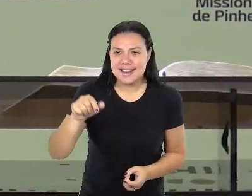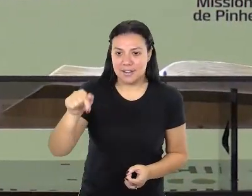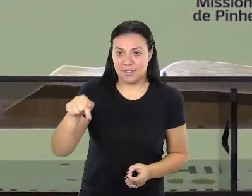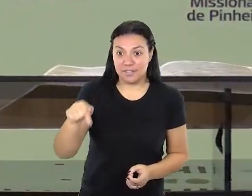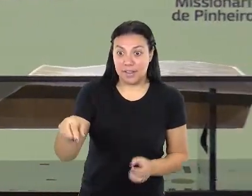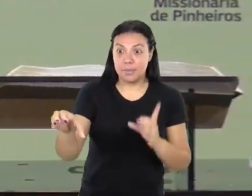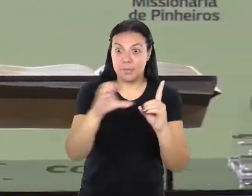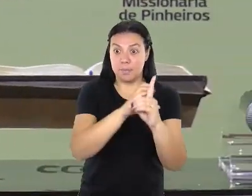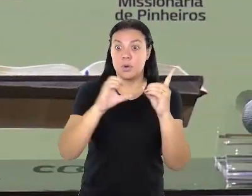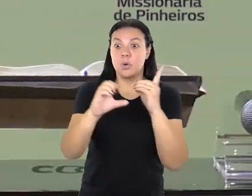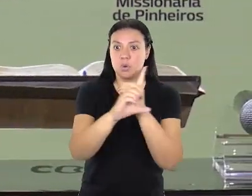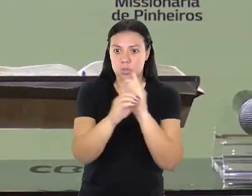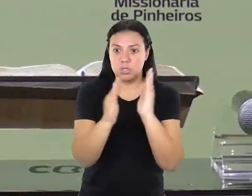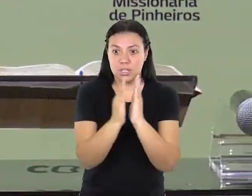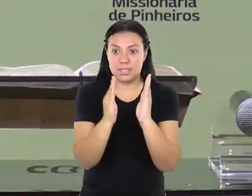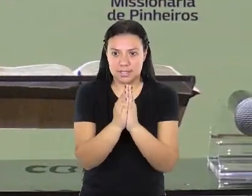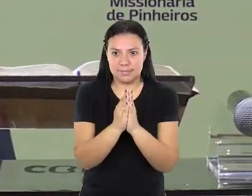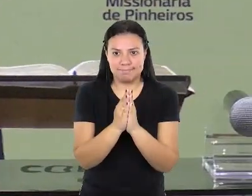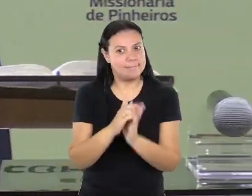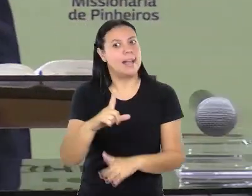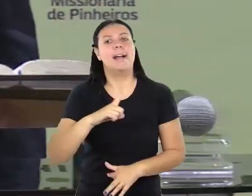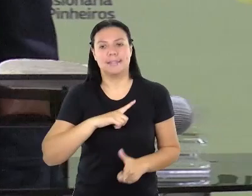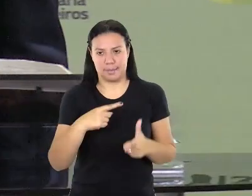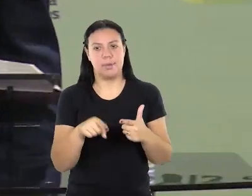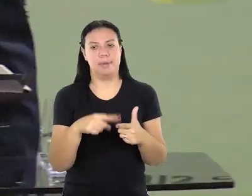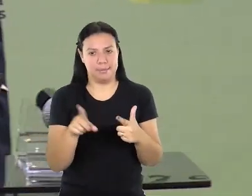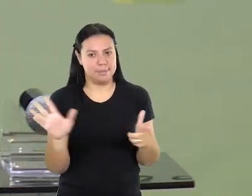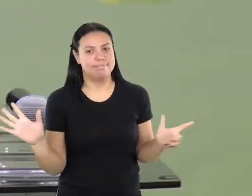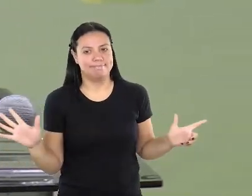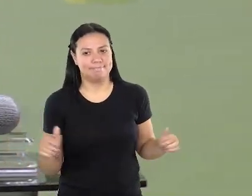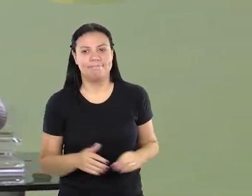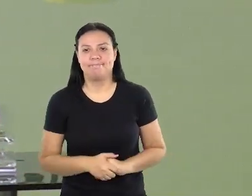problema. Está com problema.